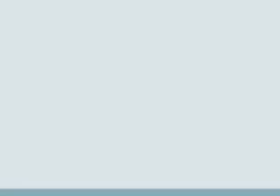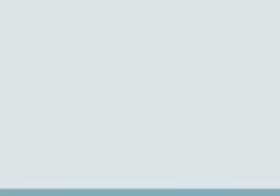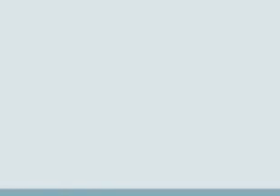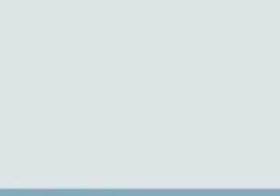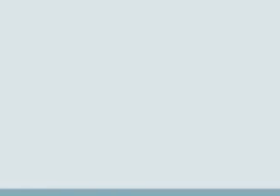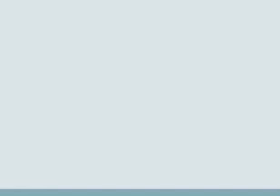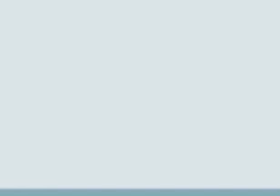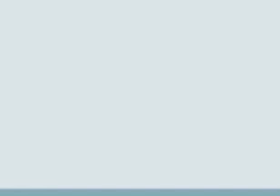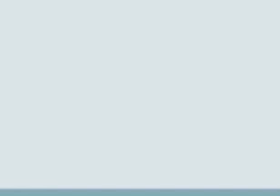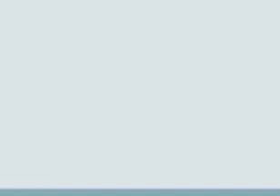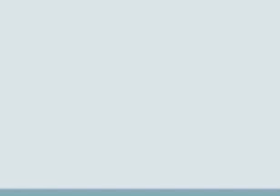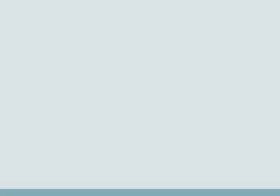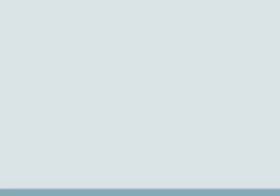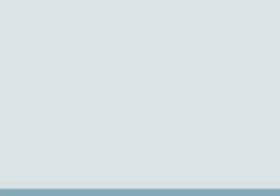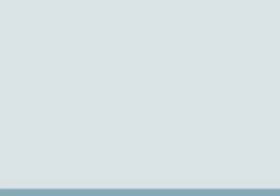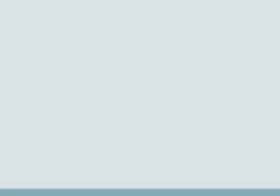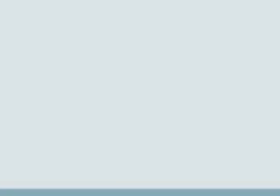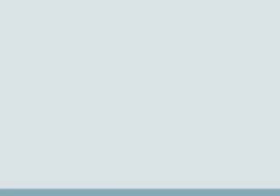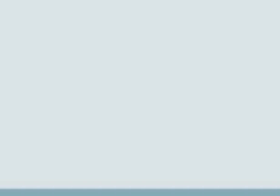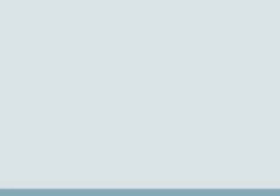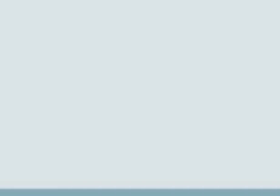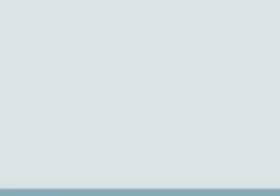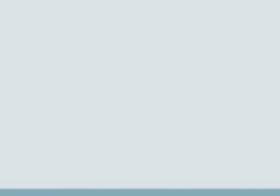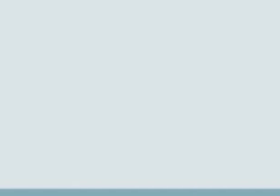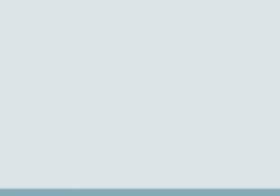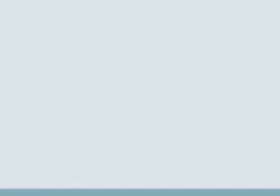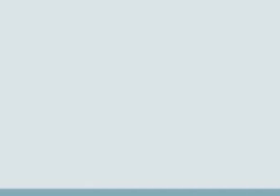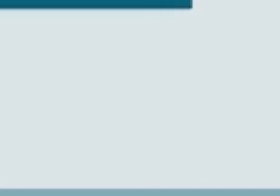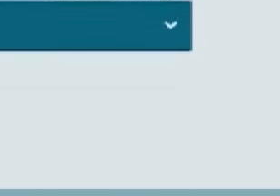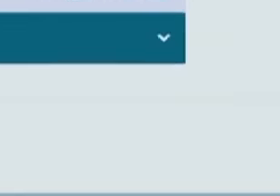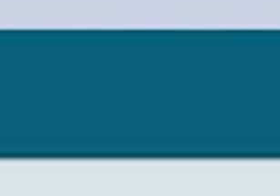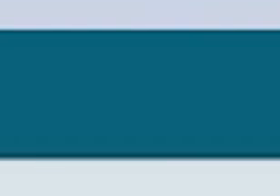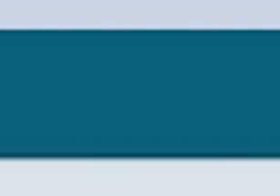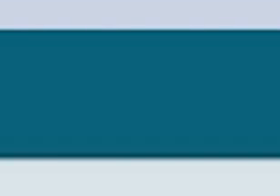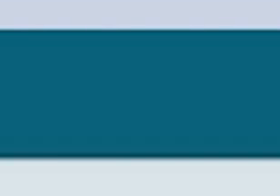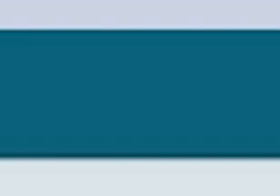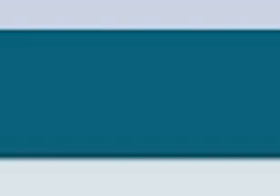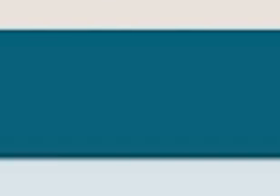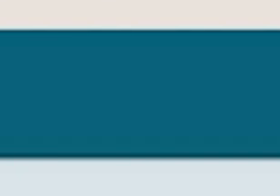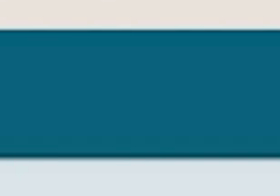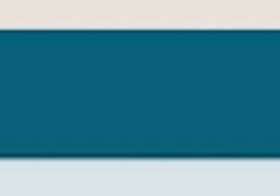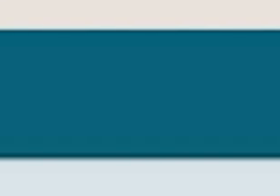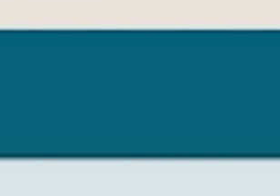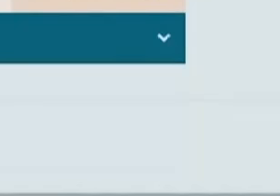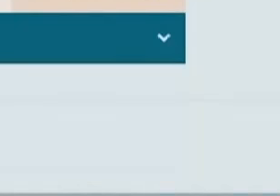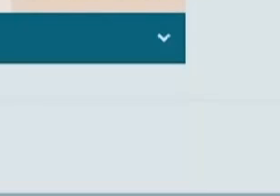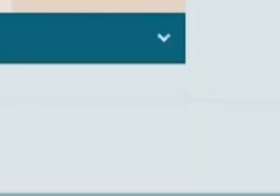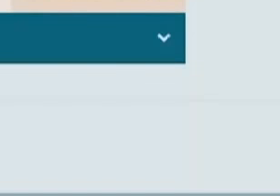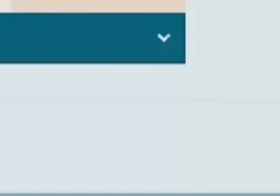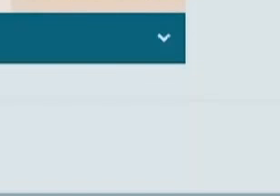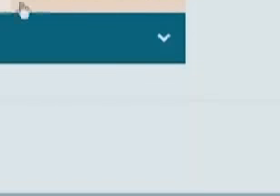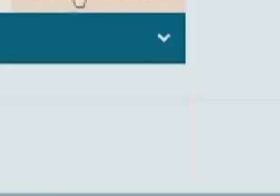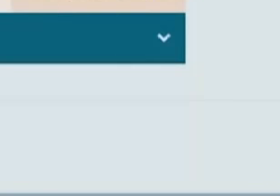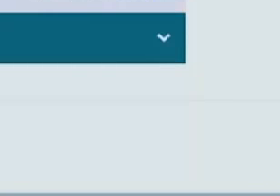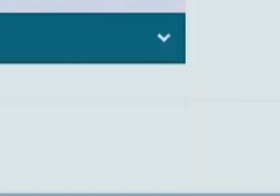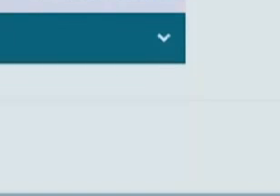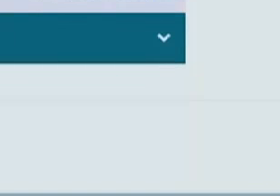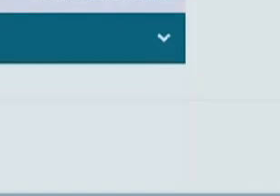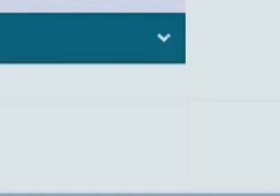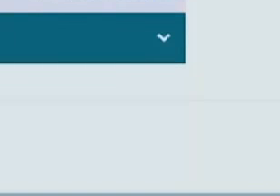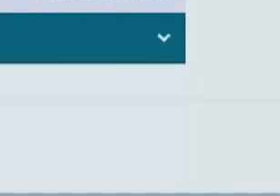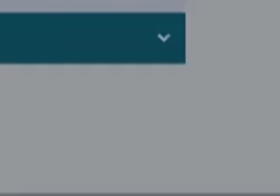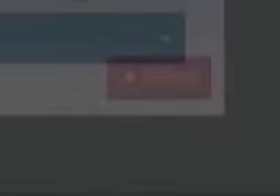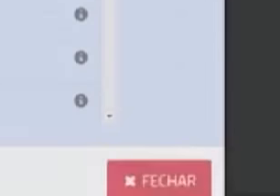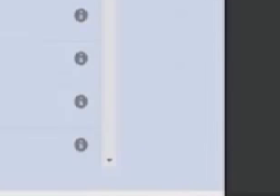constam todas as informações sobre as candidaturas para os conselhos regionais e o federal. Você pode consultar o nome da chapa